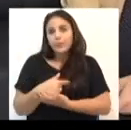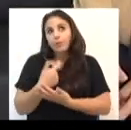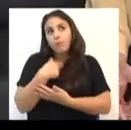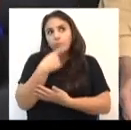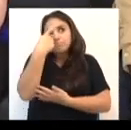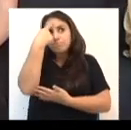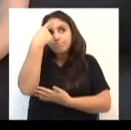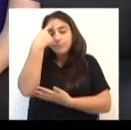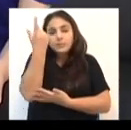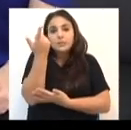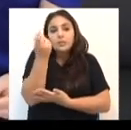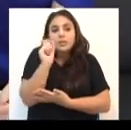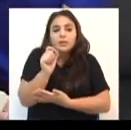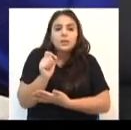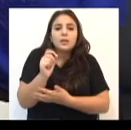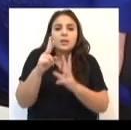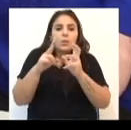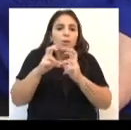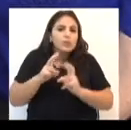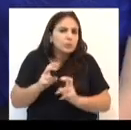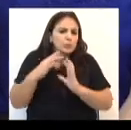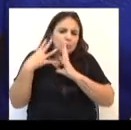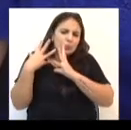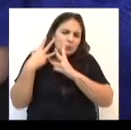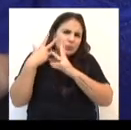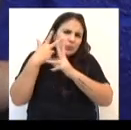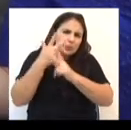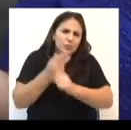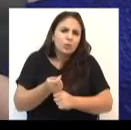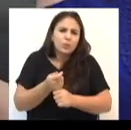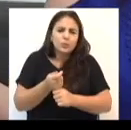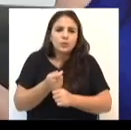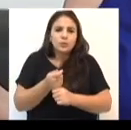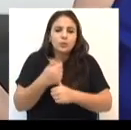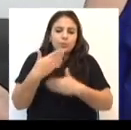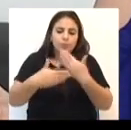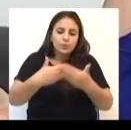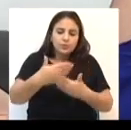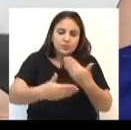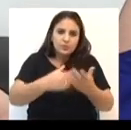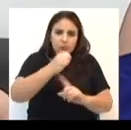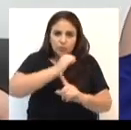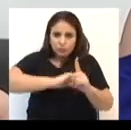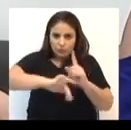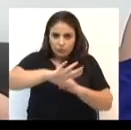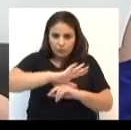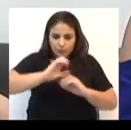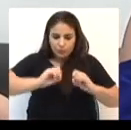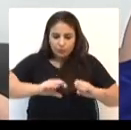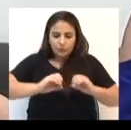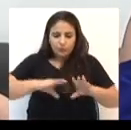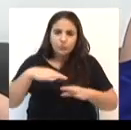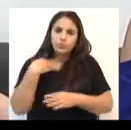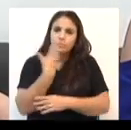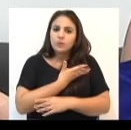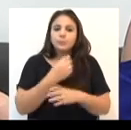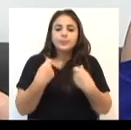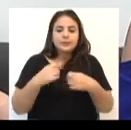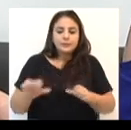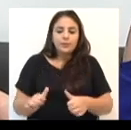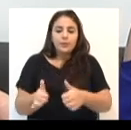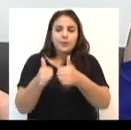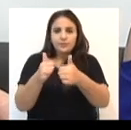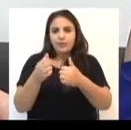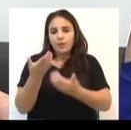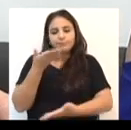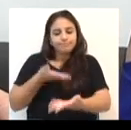Eu penso que a questão de todo o processo socioeducativo, nós precisamos qualificar